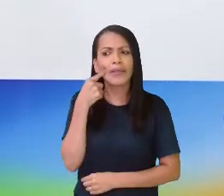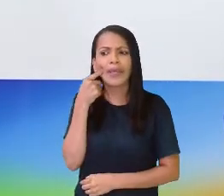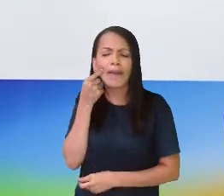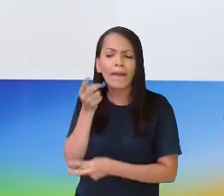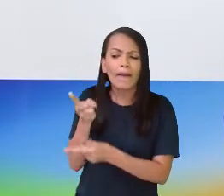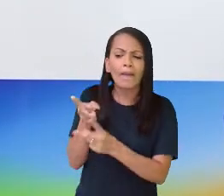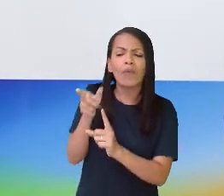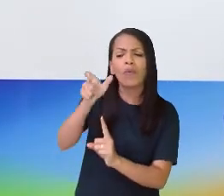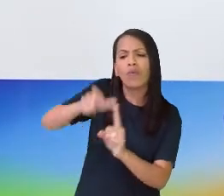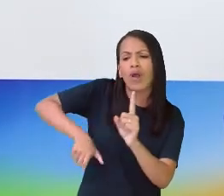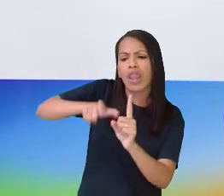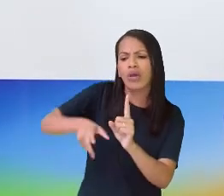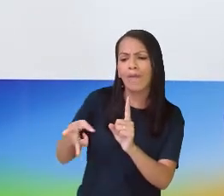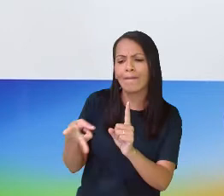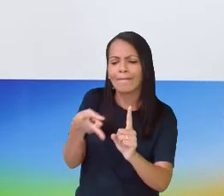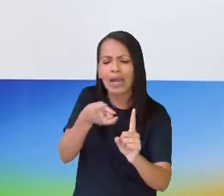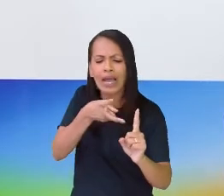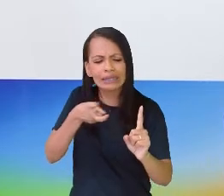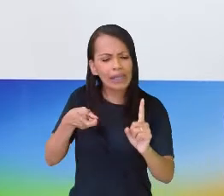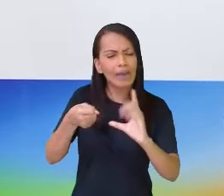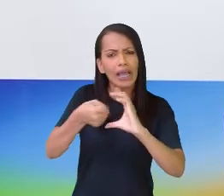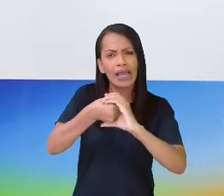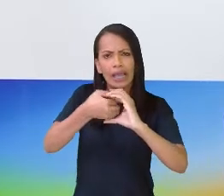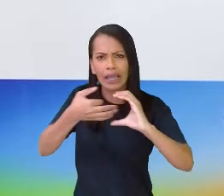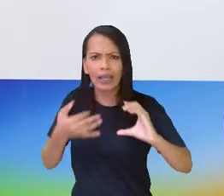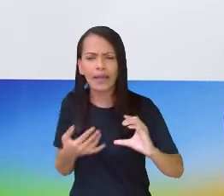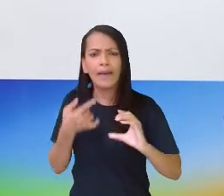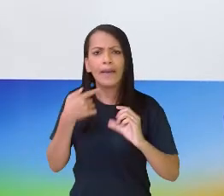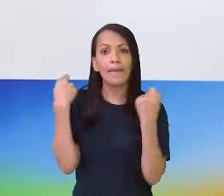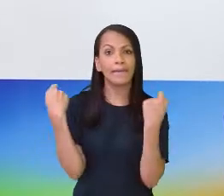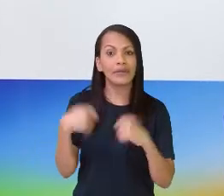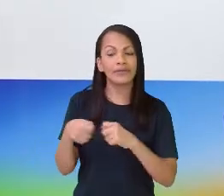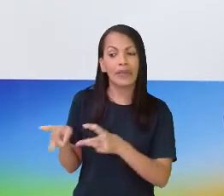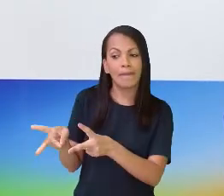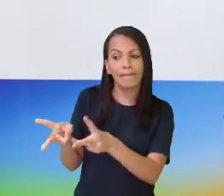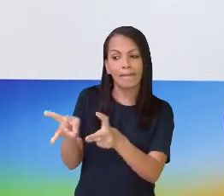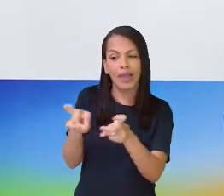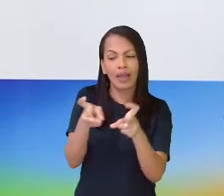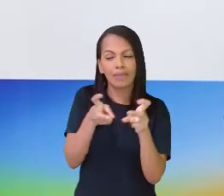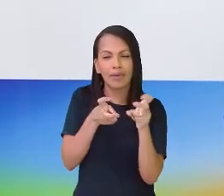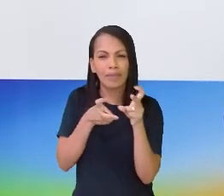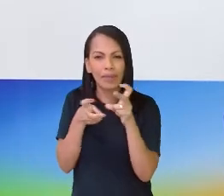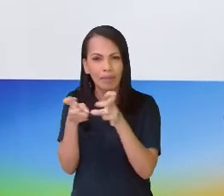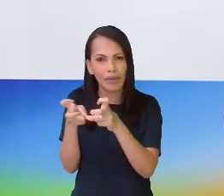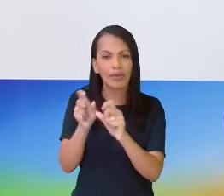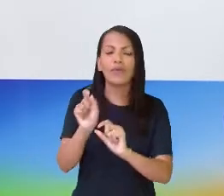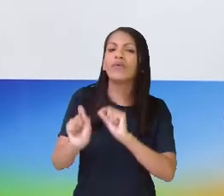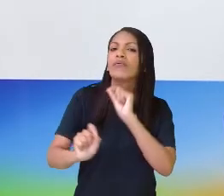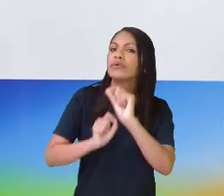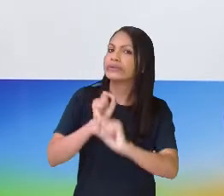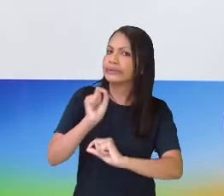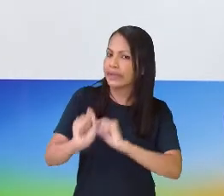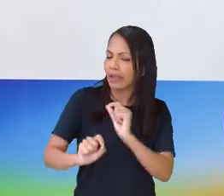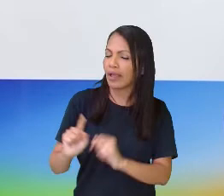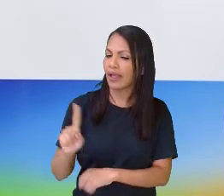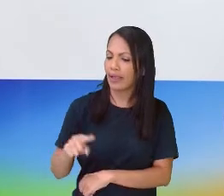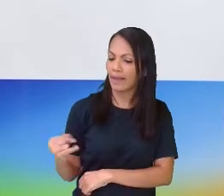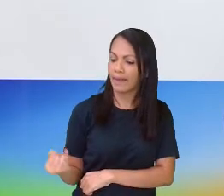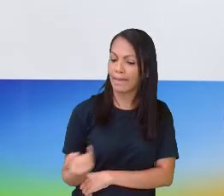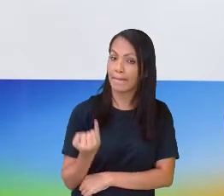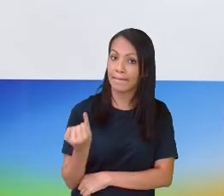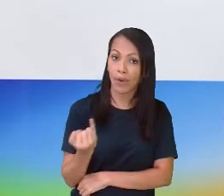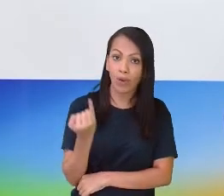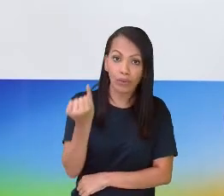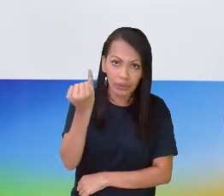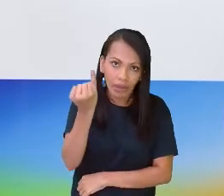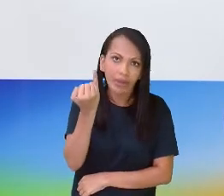que considera as características dele, a gente precisa perceber essa totalidade de ações, né, se são ações importantes,